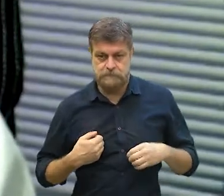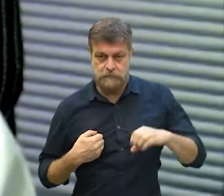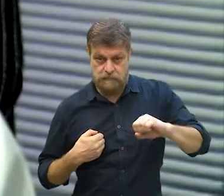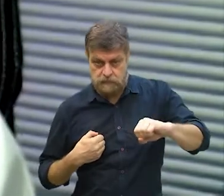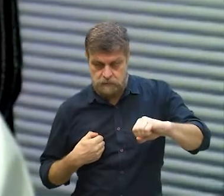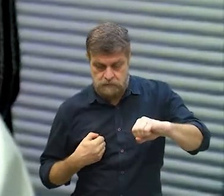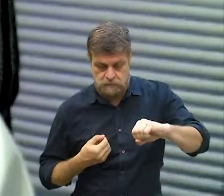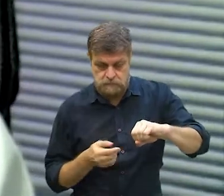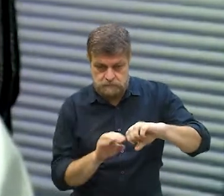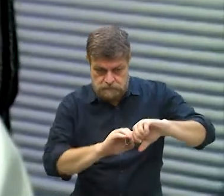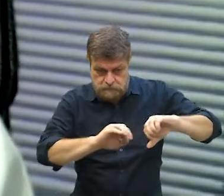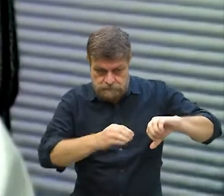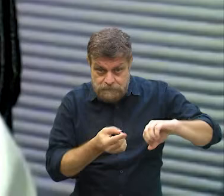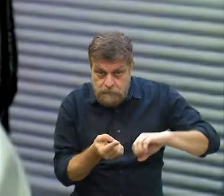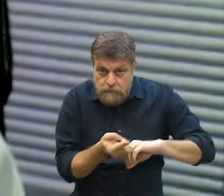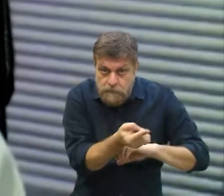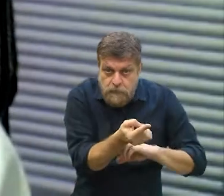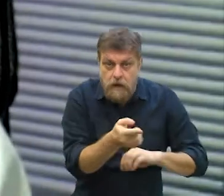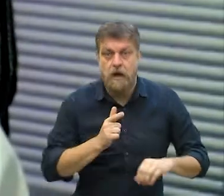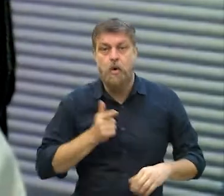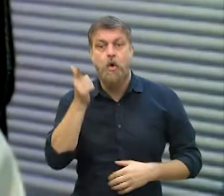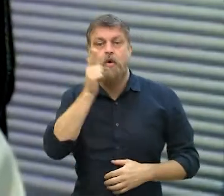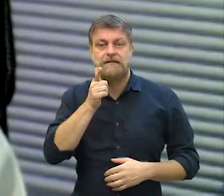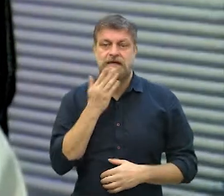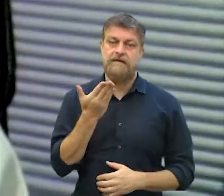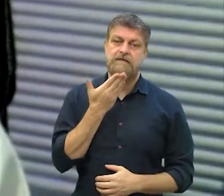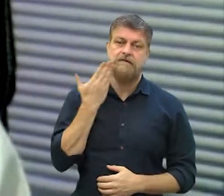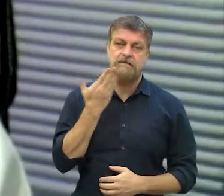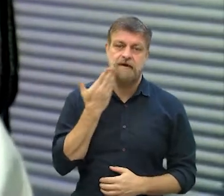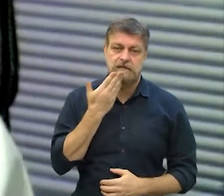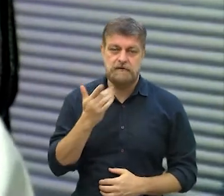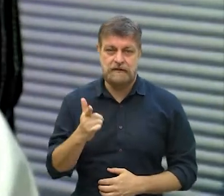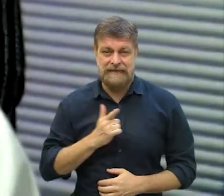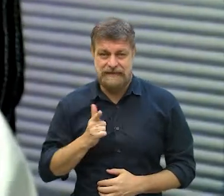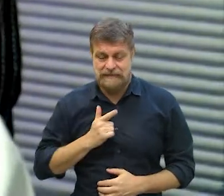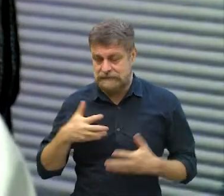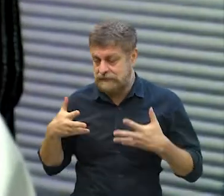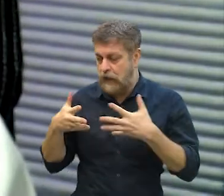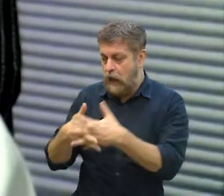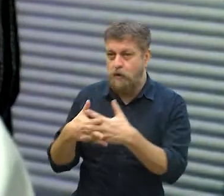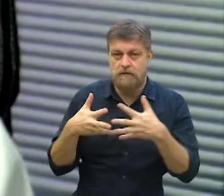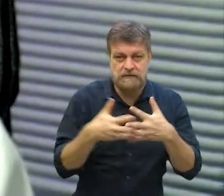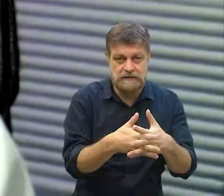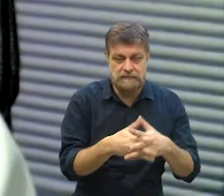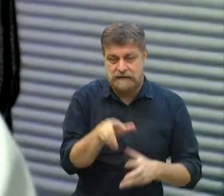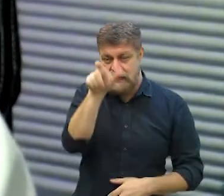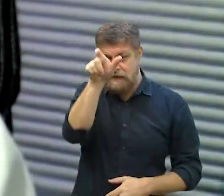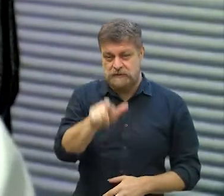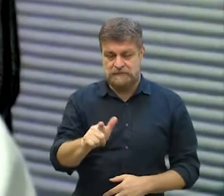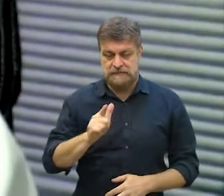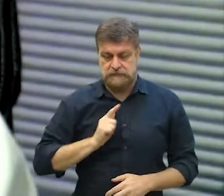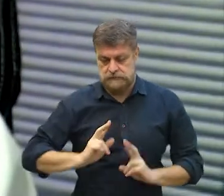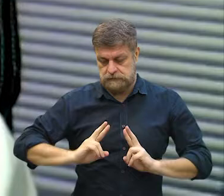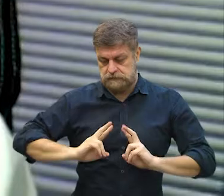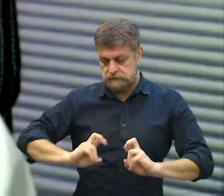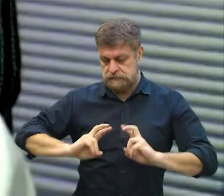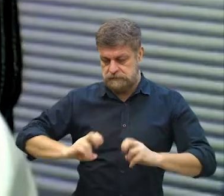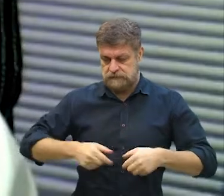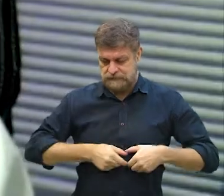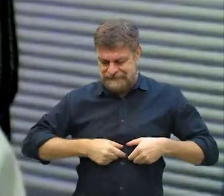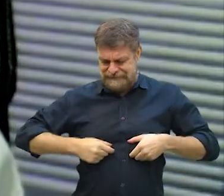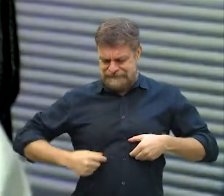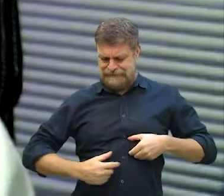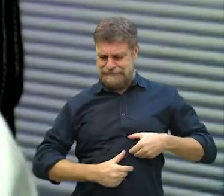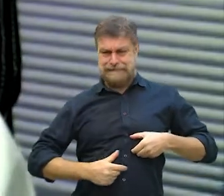feito pelo ânus, porque a gente consegue um acesso fácil a ela. E por isso existe muitas vezes a confusão. A pessoa tem, às vezes, um